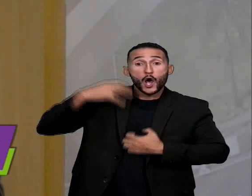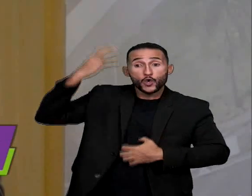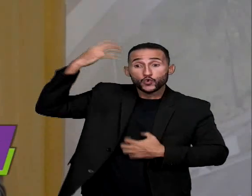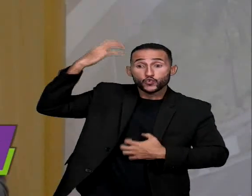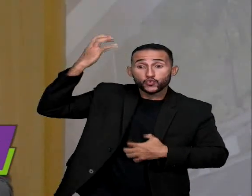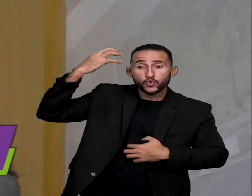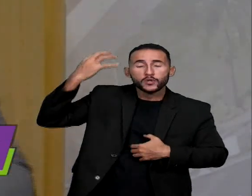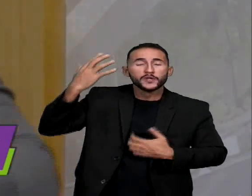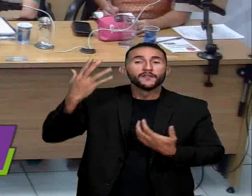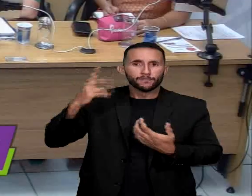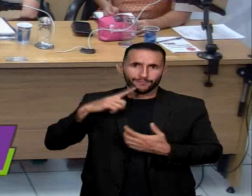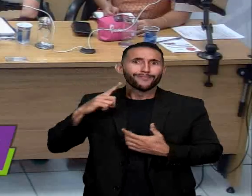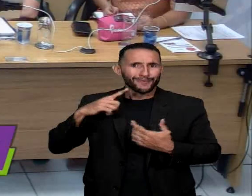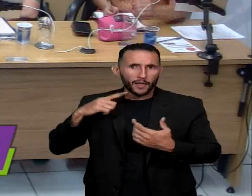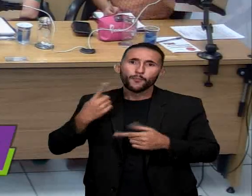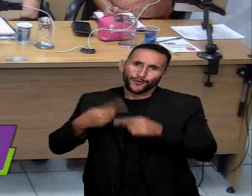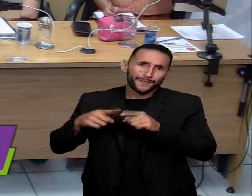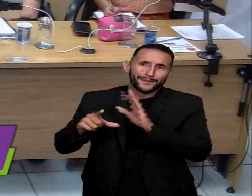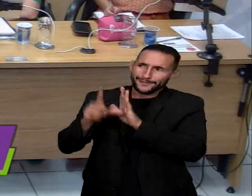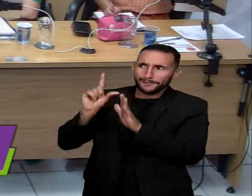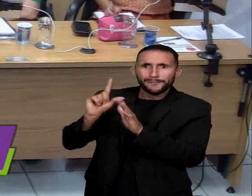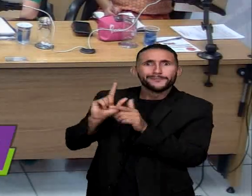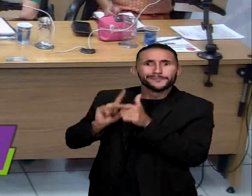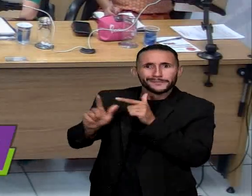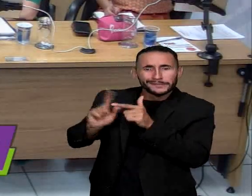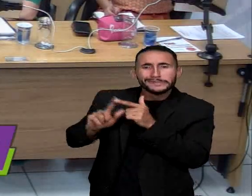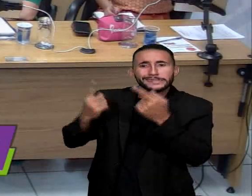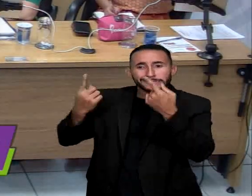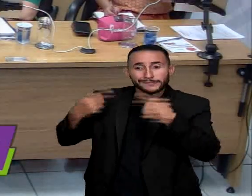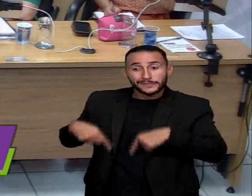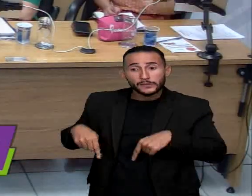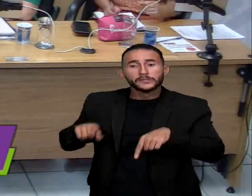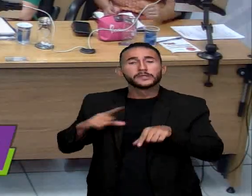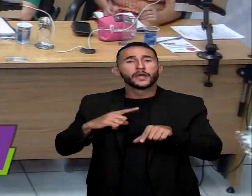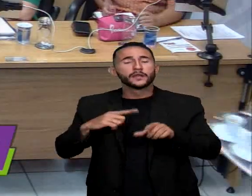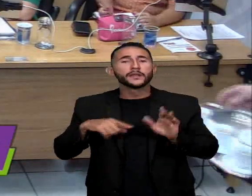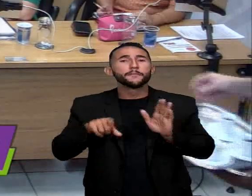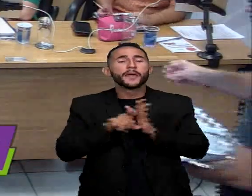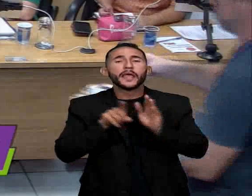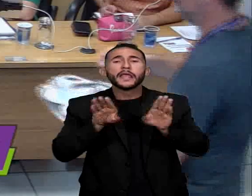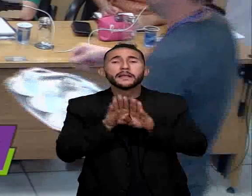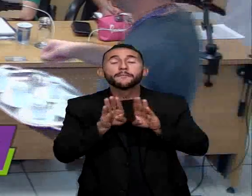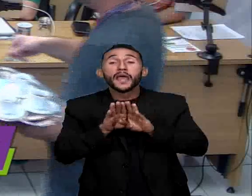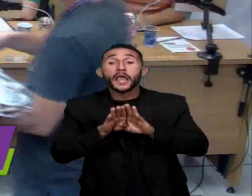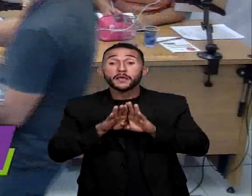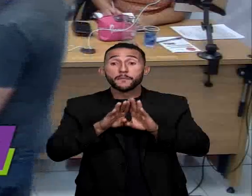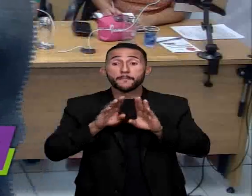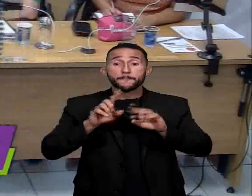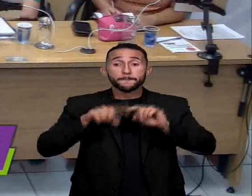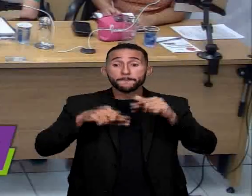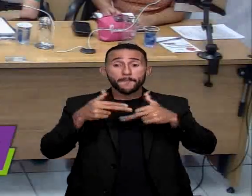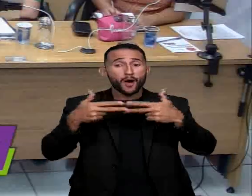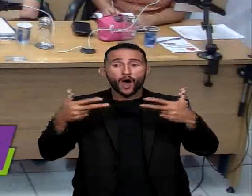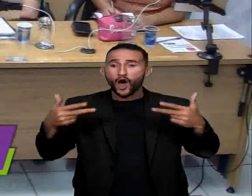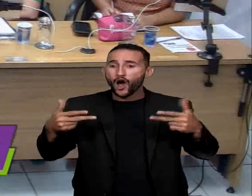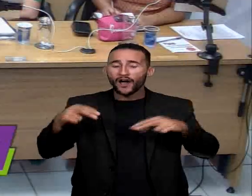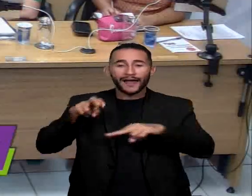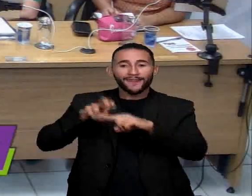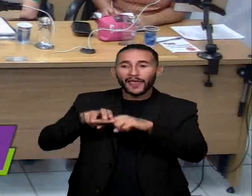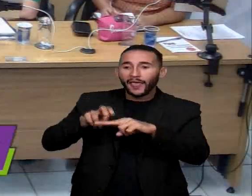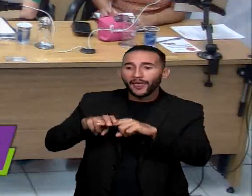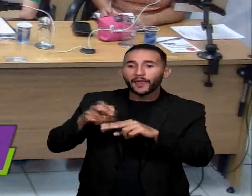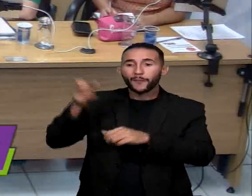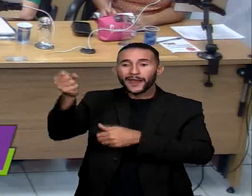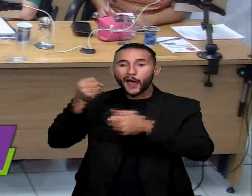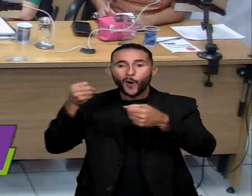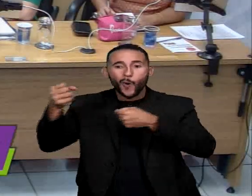é Um Desafio mobília eh cadeira de conforto televisão nos quartos Ou seja é uma nova infraestrutura